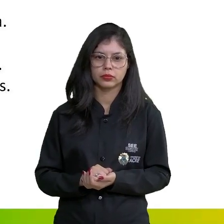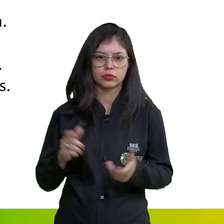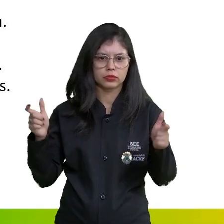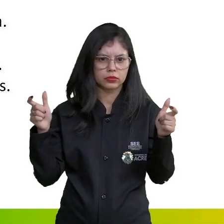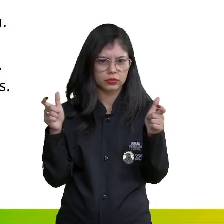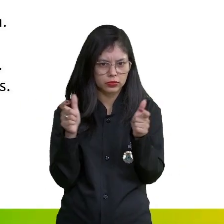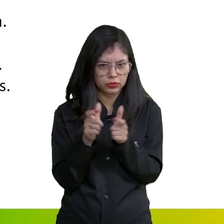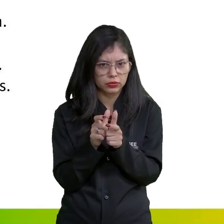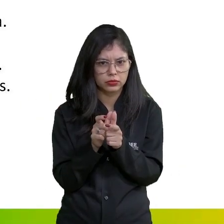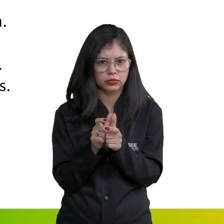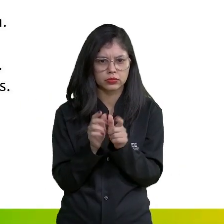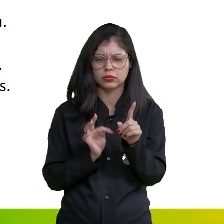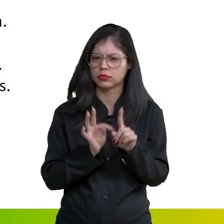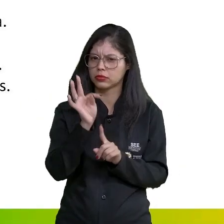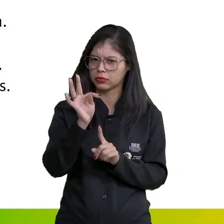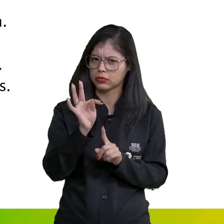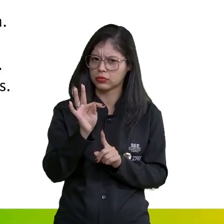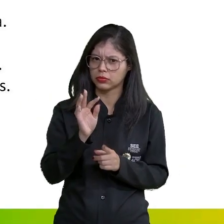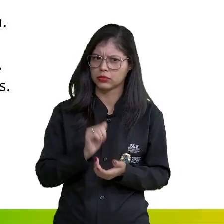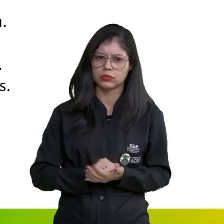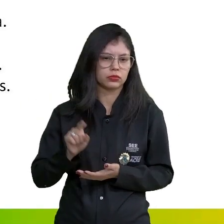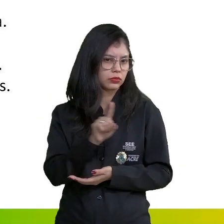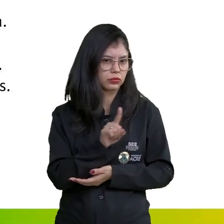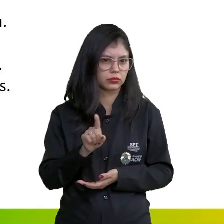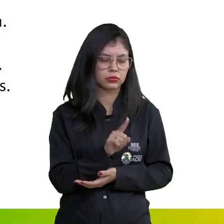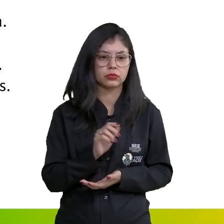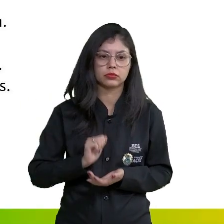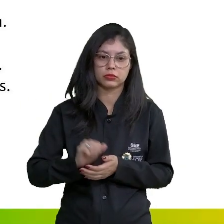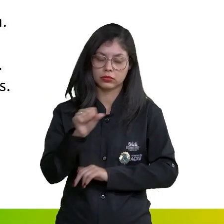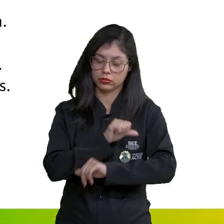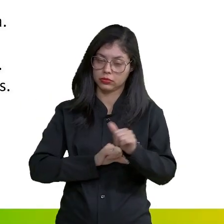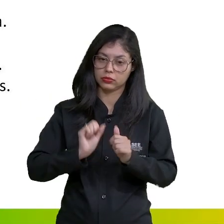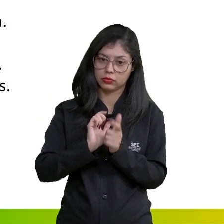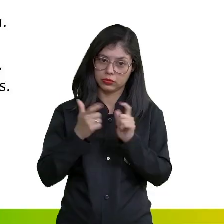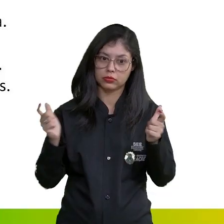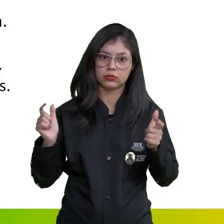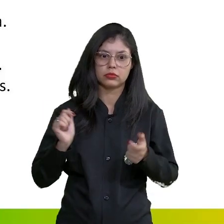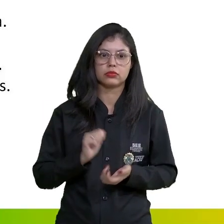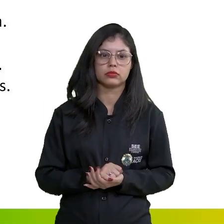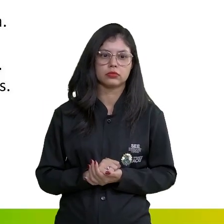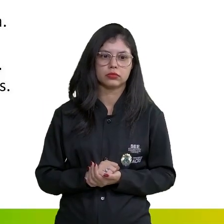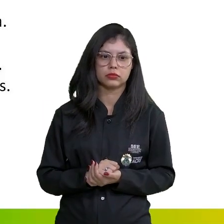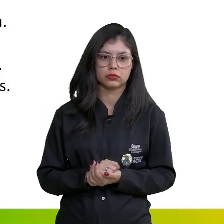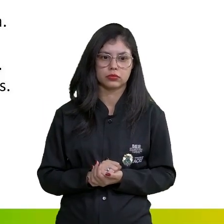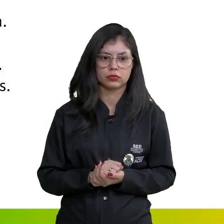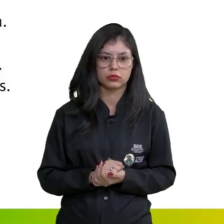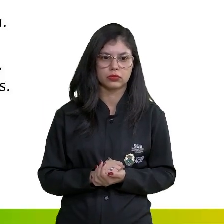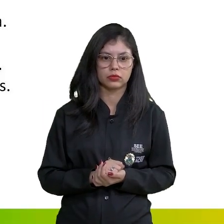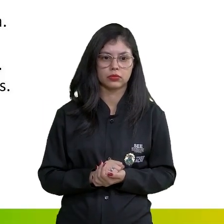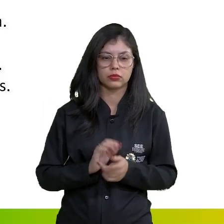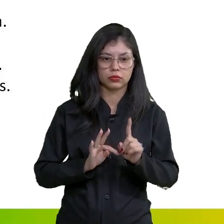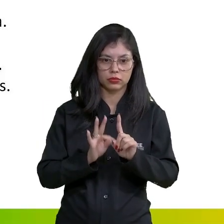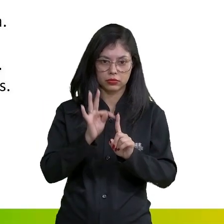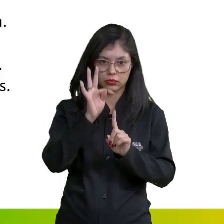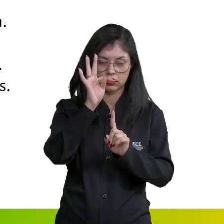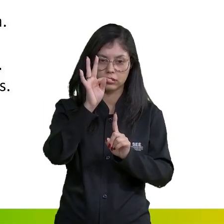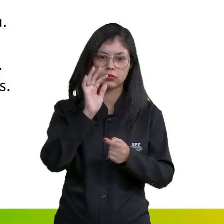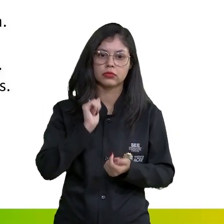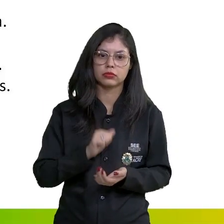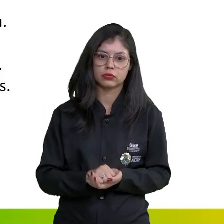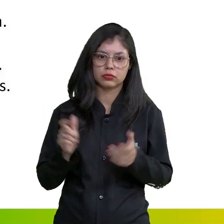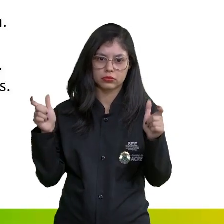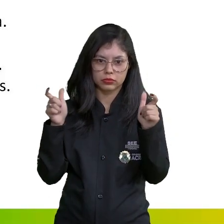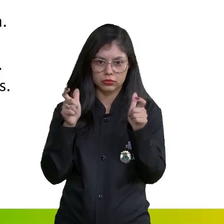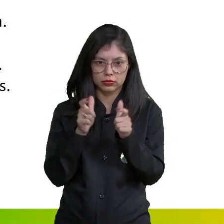oceanos. Redução das temperaturas, nenhum momento. Redução não, pelo contrário, né? Ele aumenta a temperatura. C. Aumento das